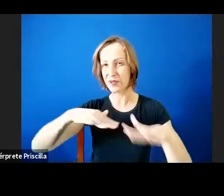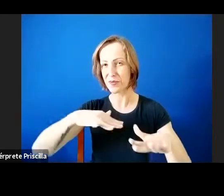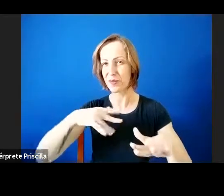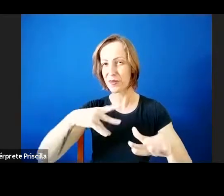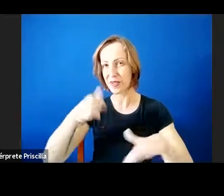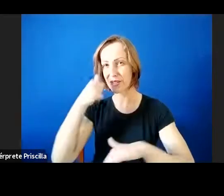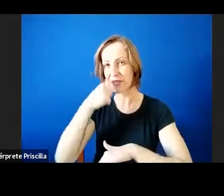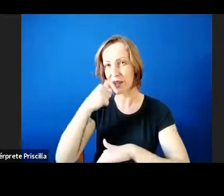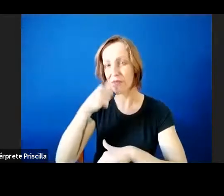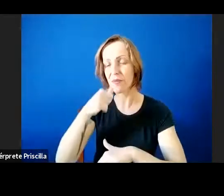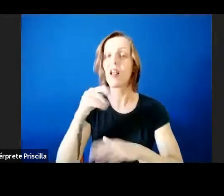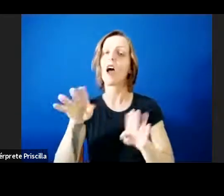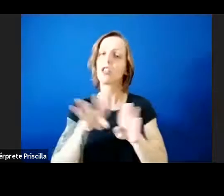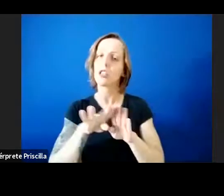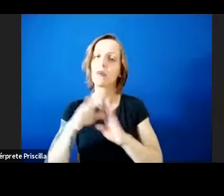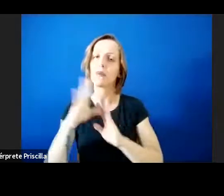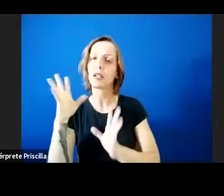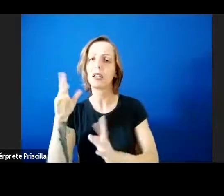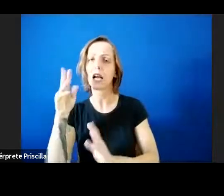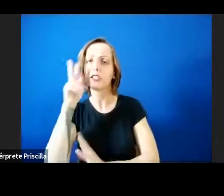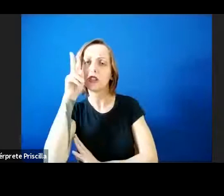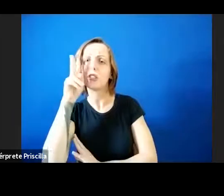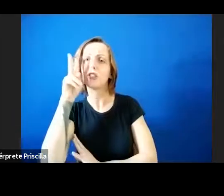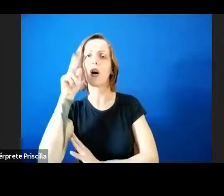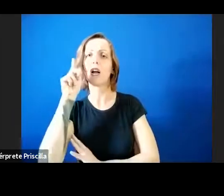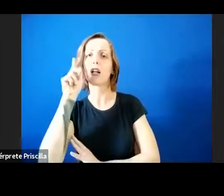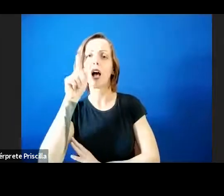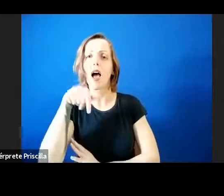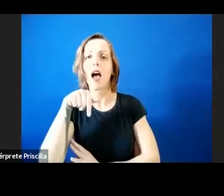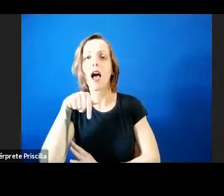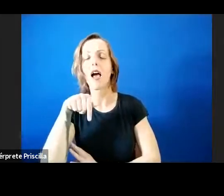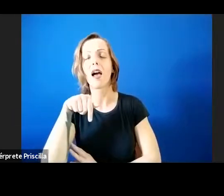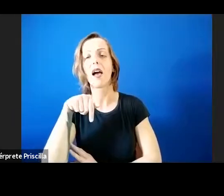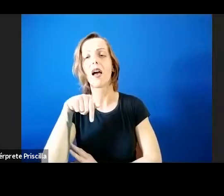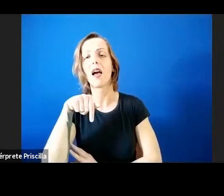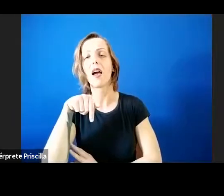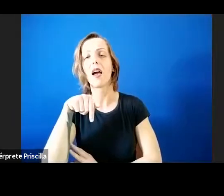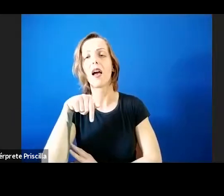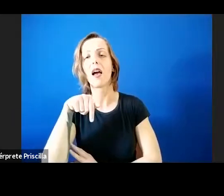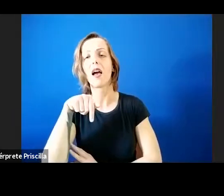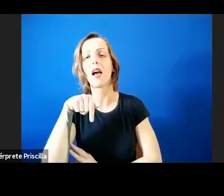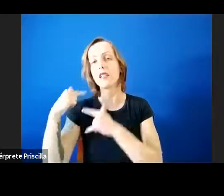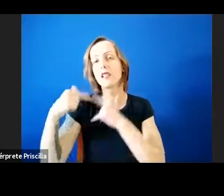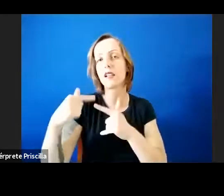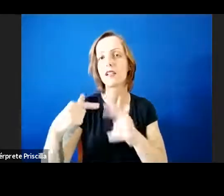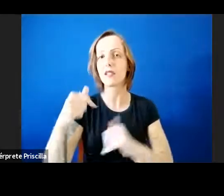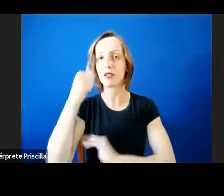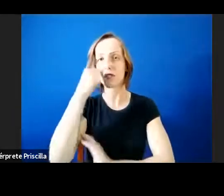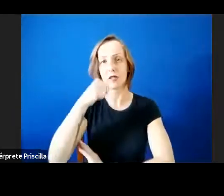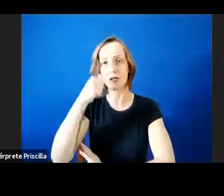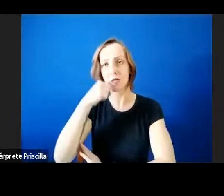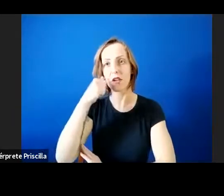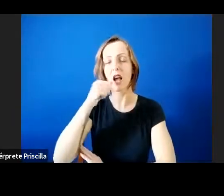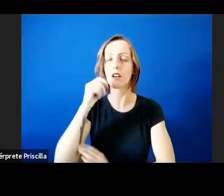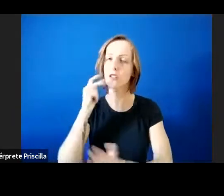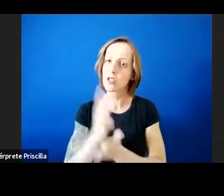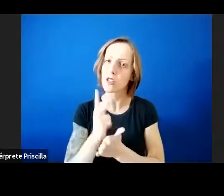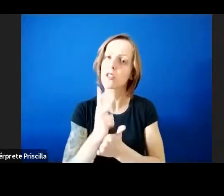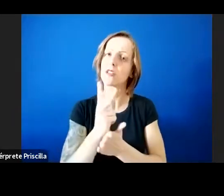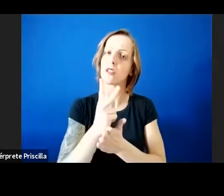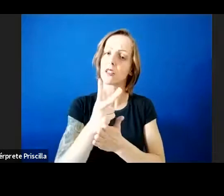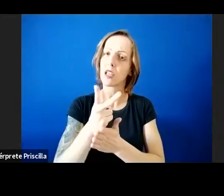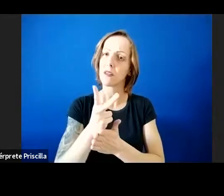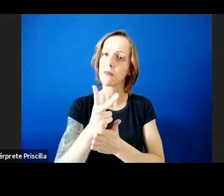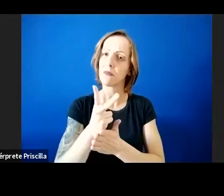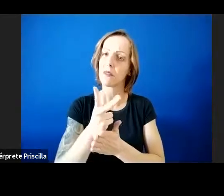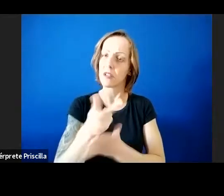da história a herança de que as mulheres sempre fizeram a troca das sementes.